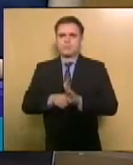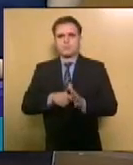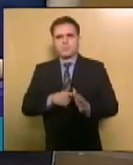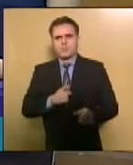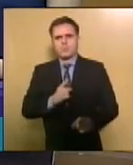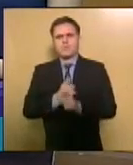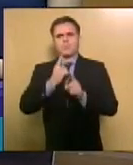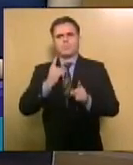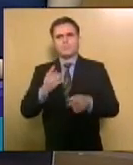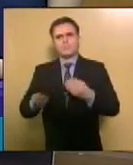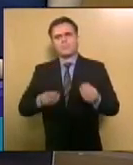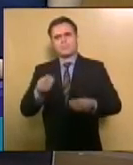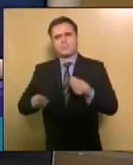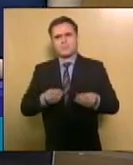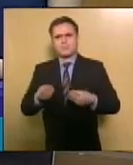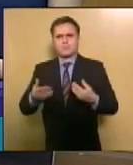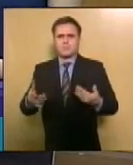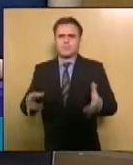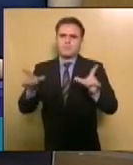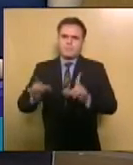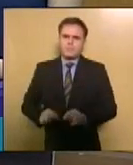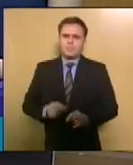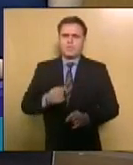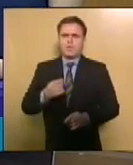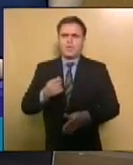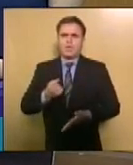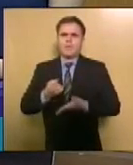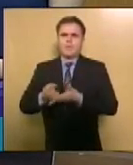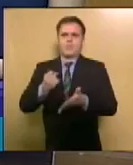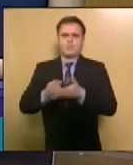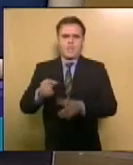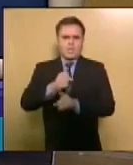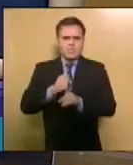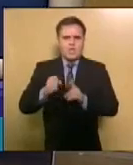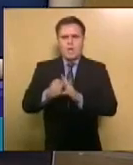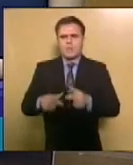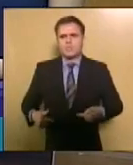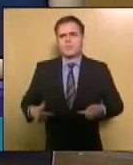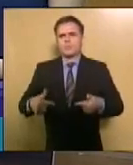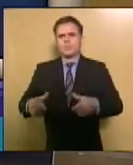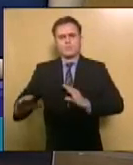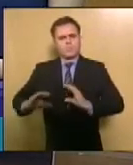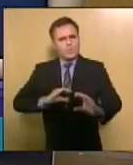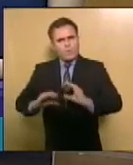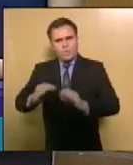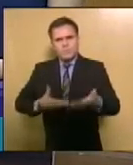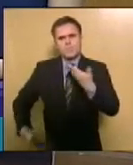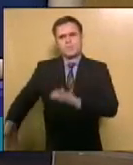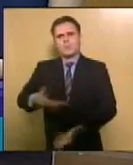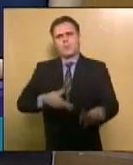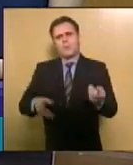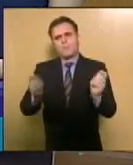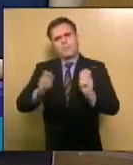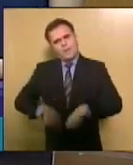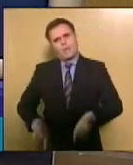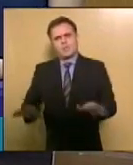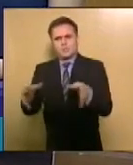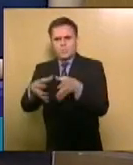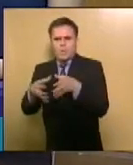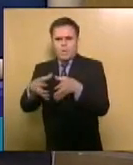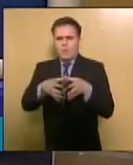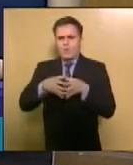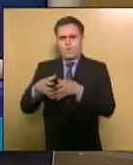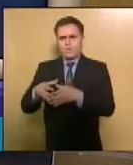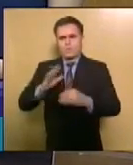para isso né para para minimizar o medo da sociedade e ações também de comunicação que tem que lidar com as tropas tem que lidar com